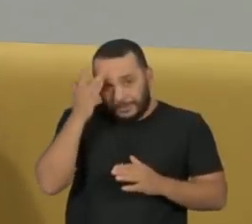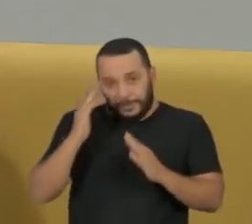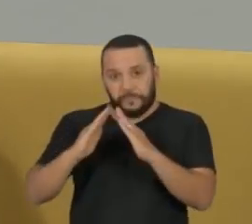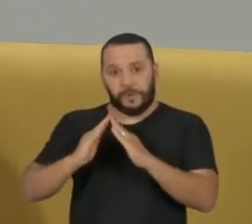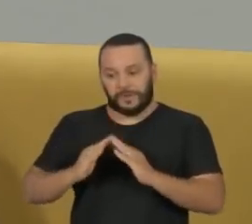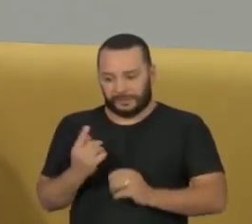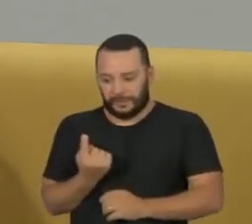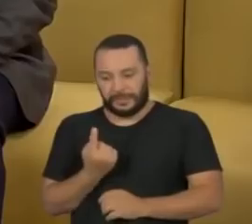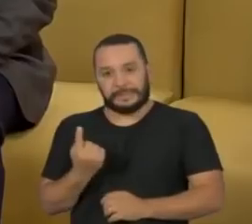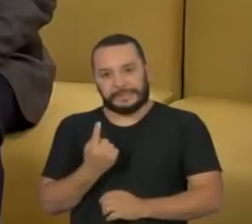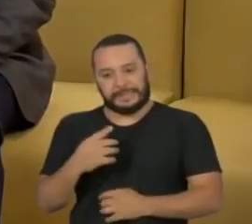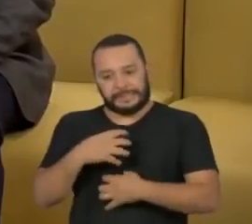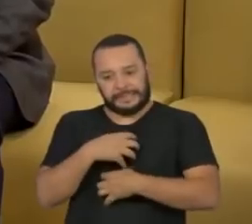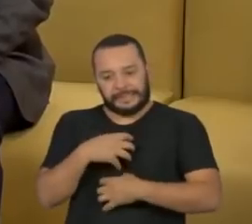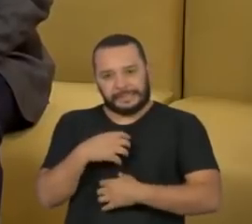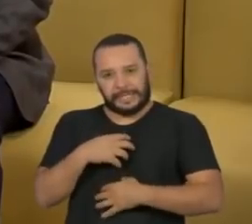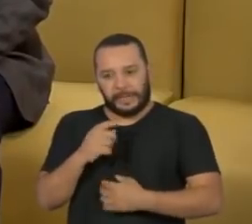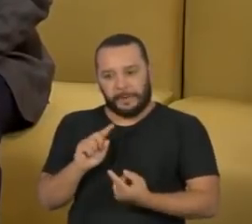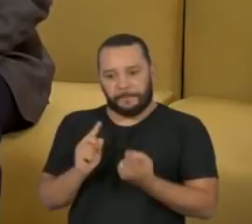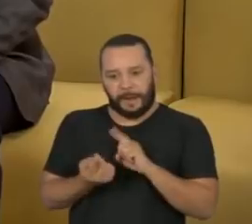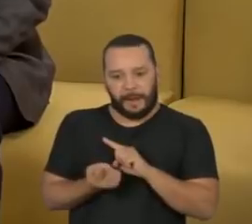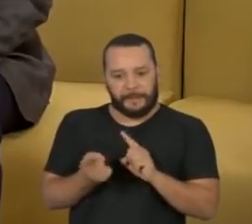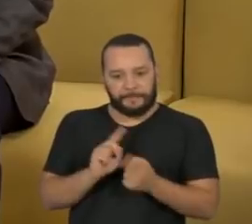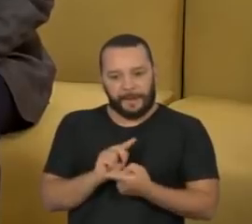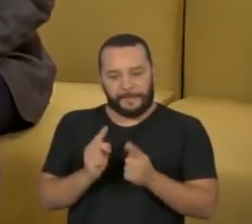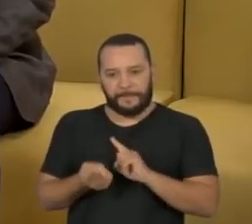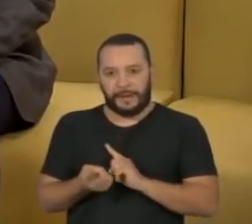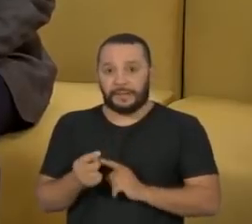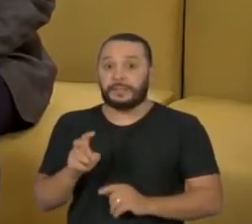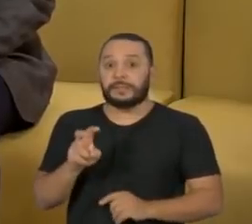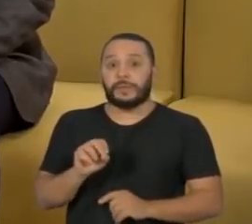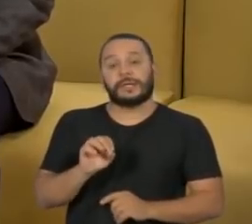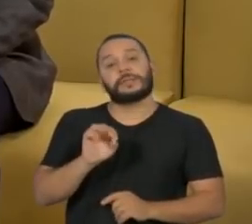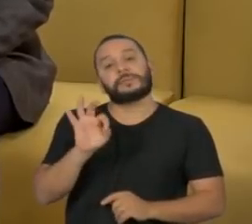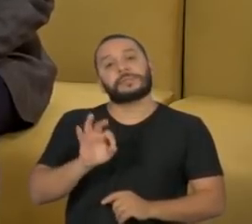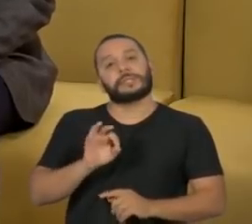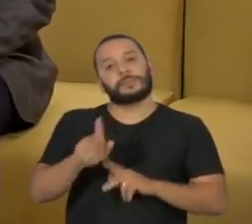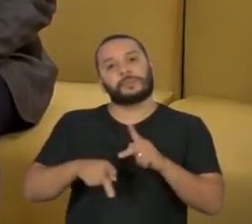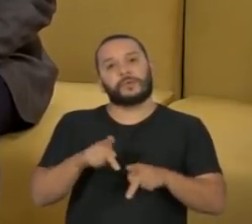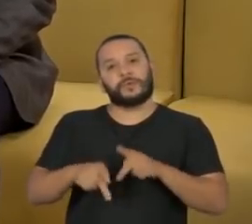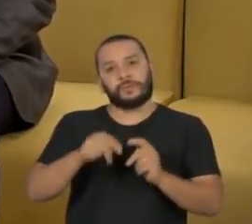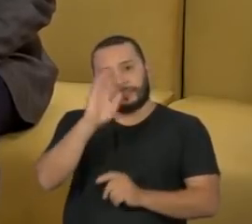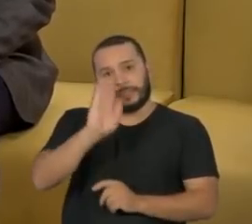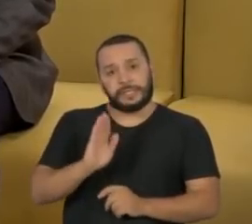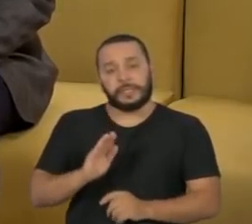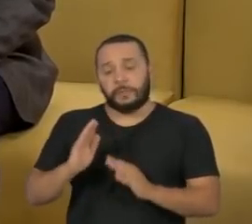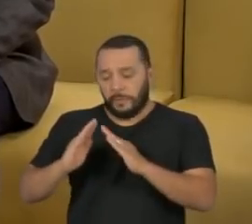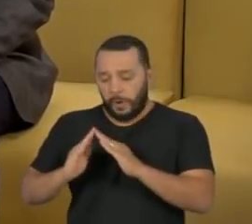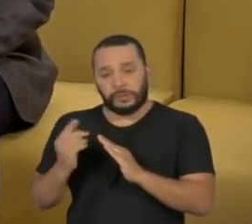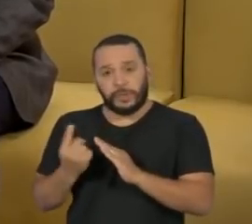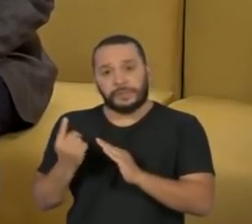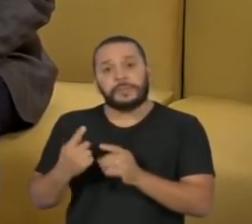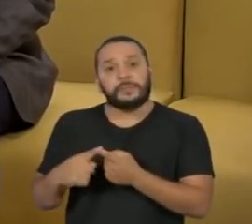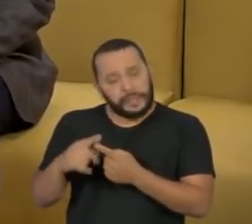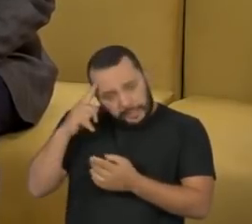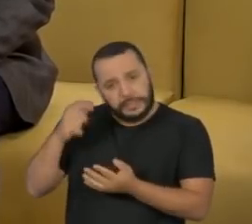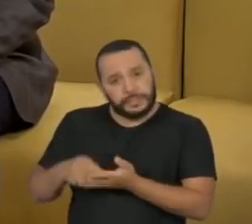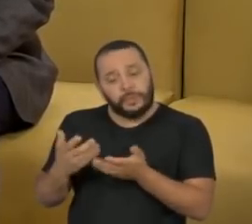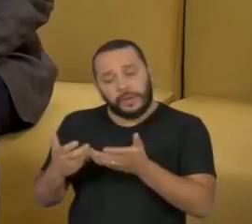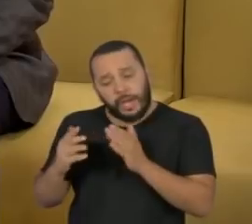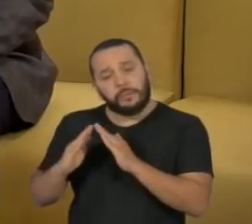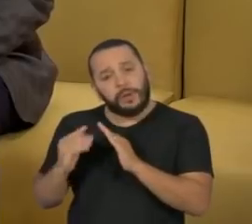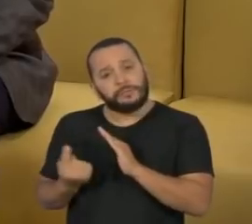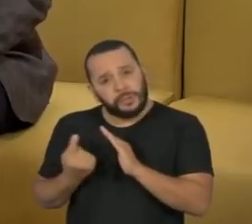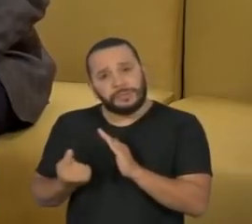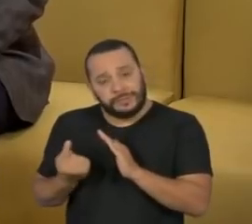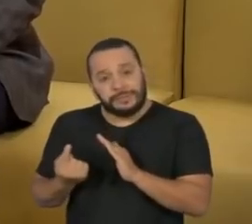tão contraditórias. Quase metade dos brasileiros que moram sozinhos escolheram viver assim. E as vantagens parece que superam